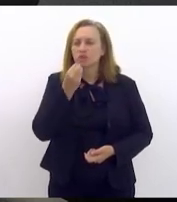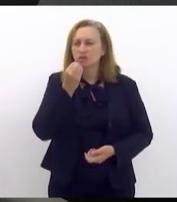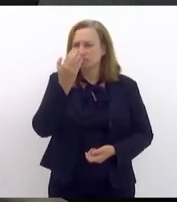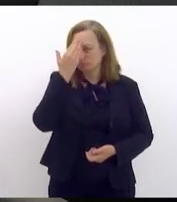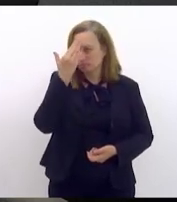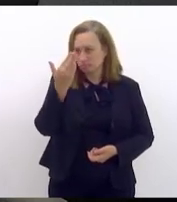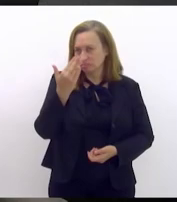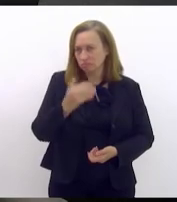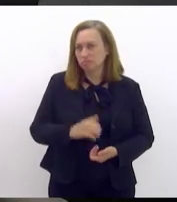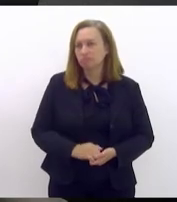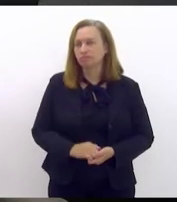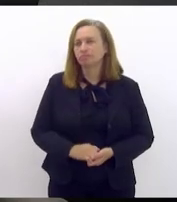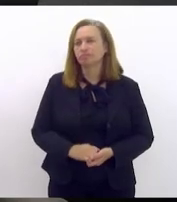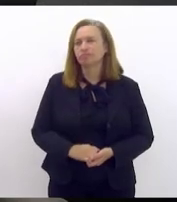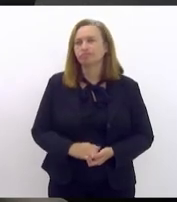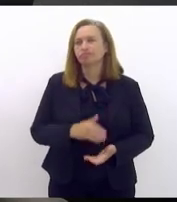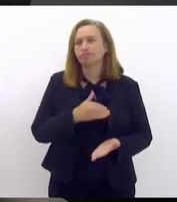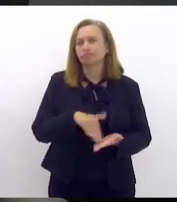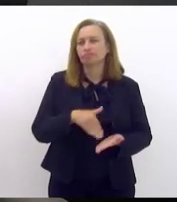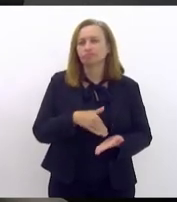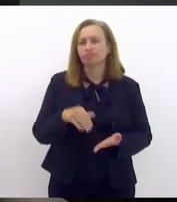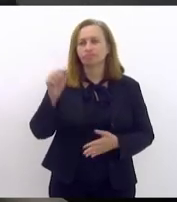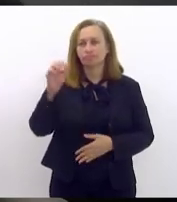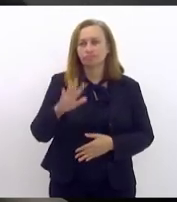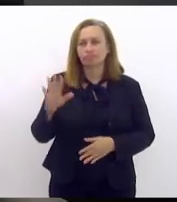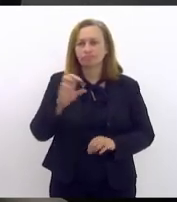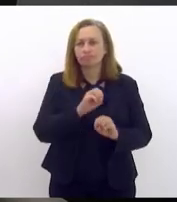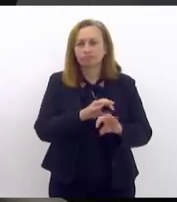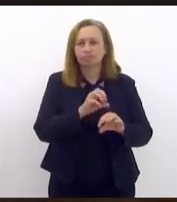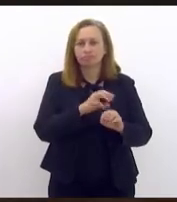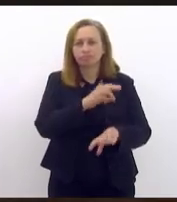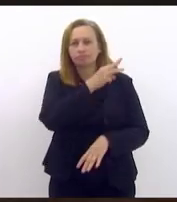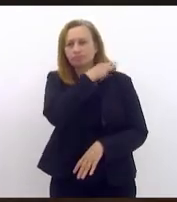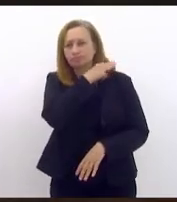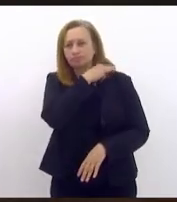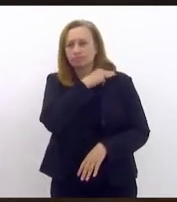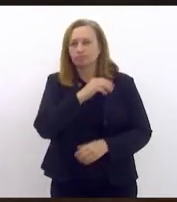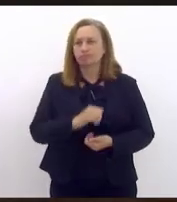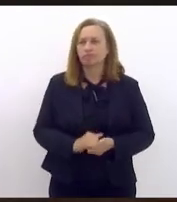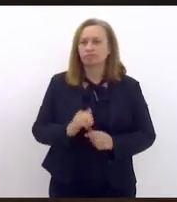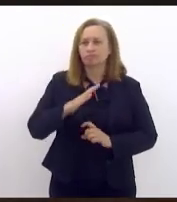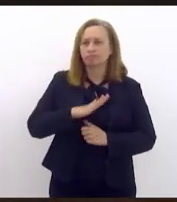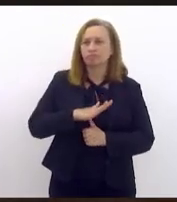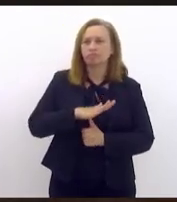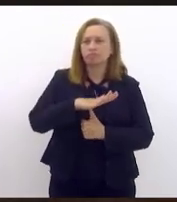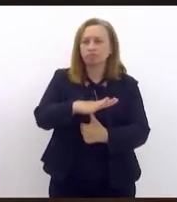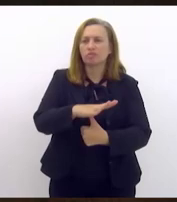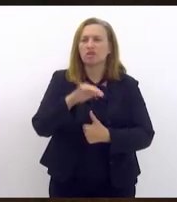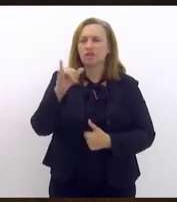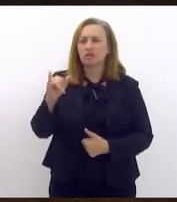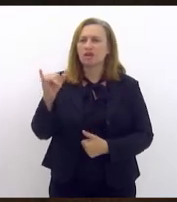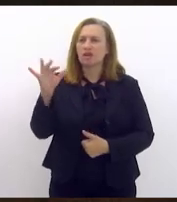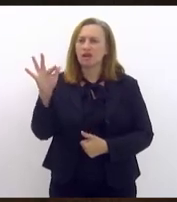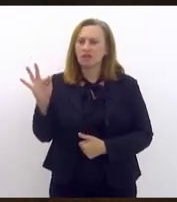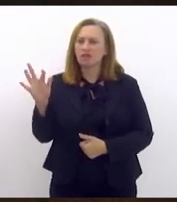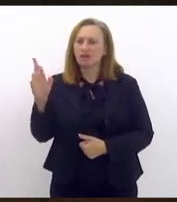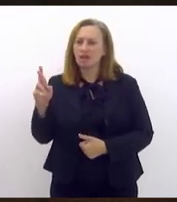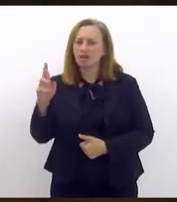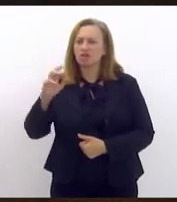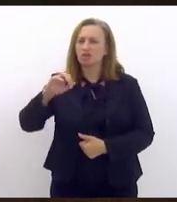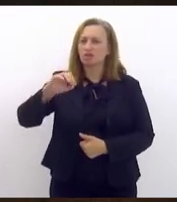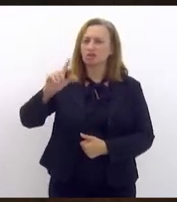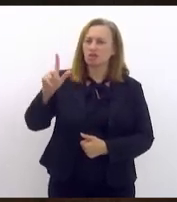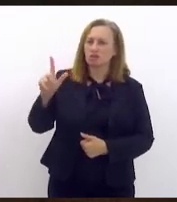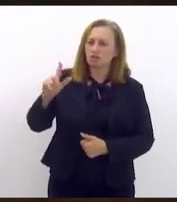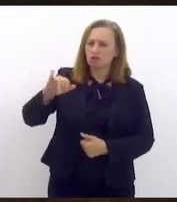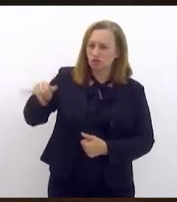agradecer a Secretária Nacional do Ensino Médio, a ex-reitora do IFRJ, Denise. Na semana passada, nossa